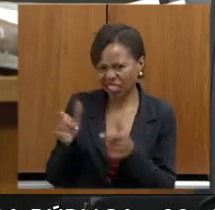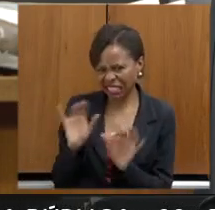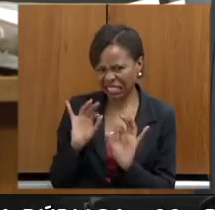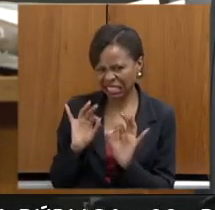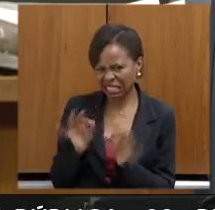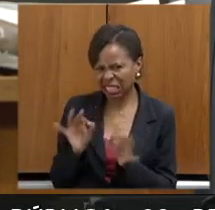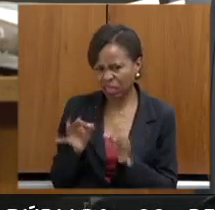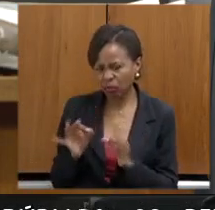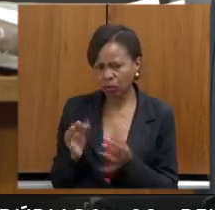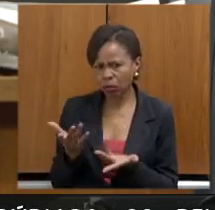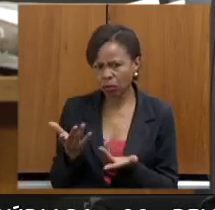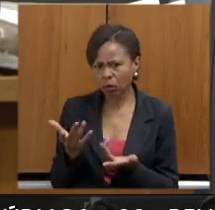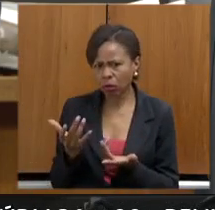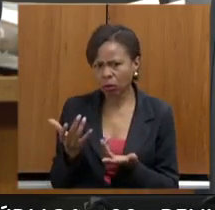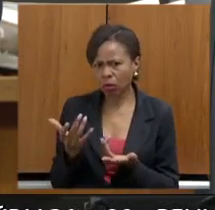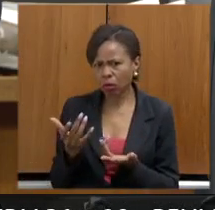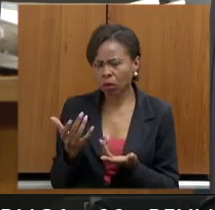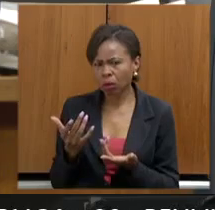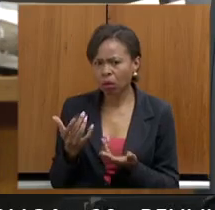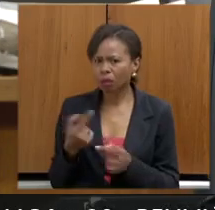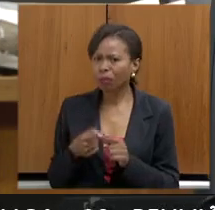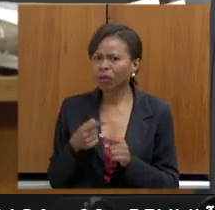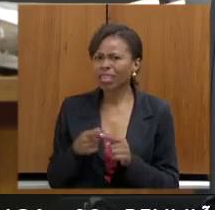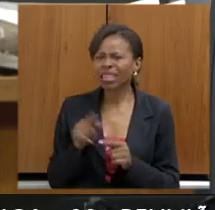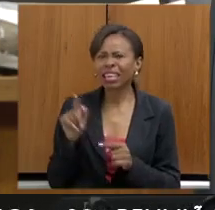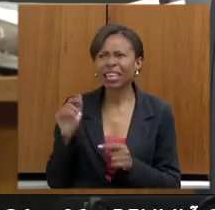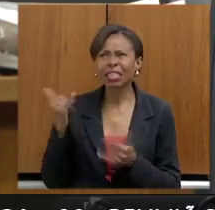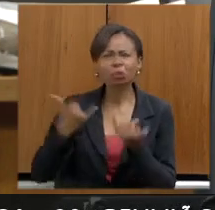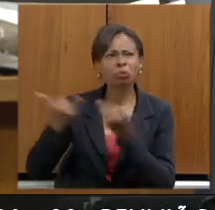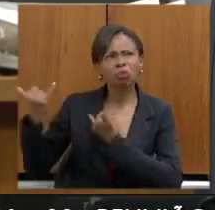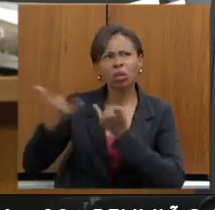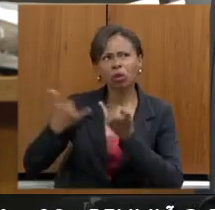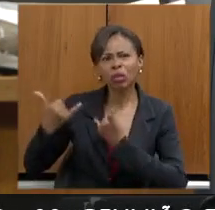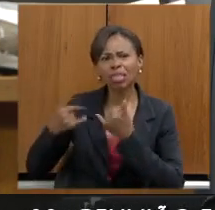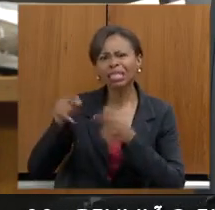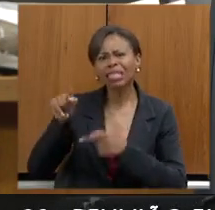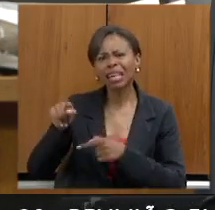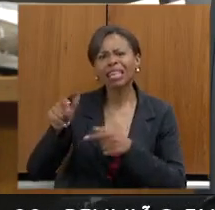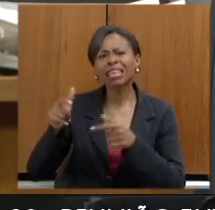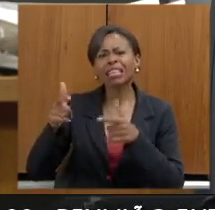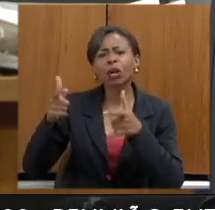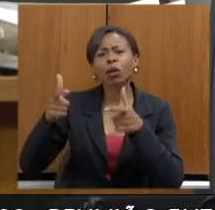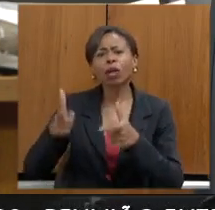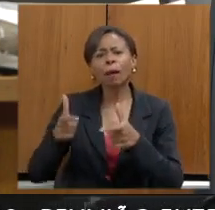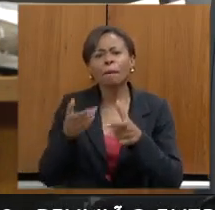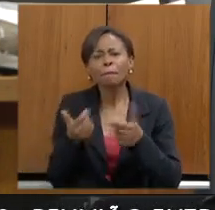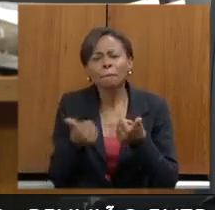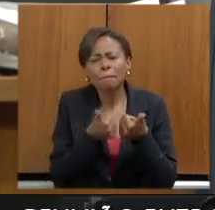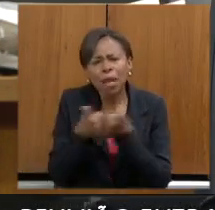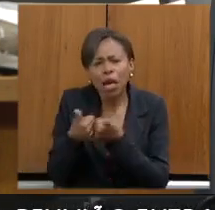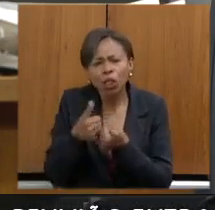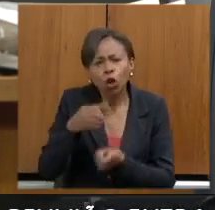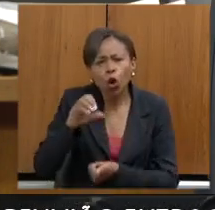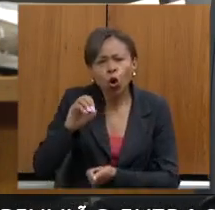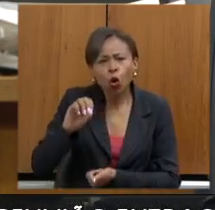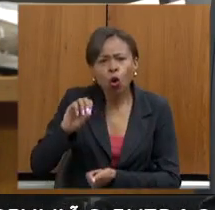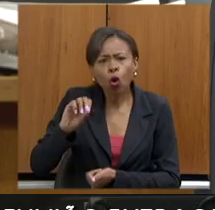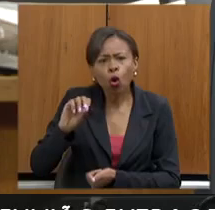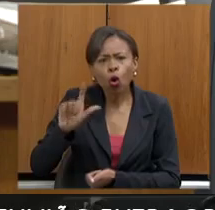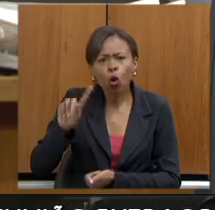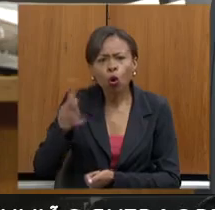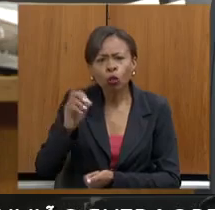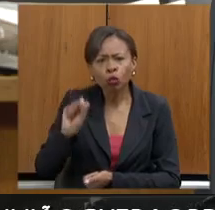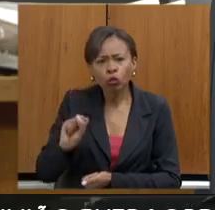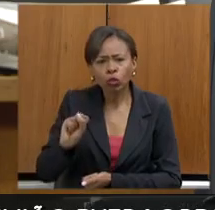entendidos estão me dizendo que ela tá muito no início da descida já está muito próximo de Olhos d'Água e muito distante